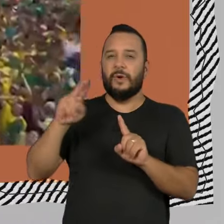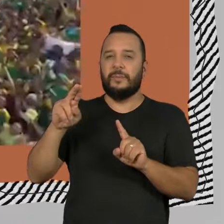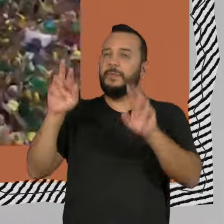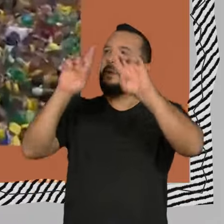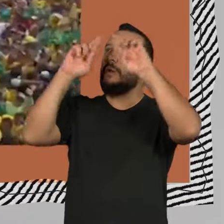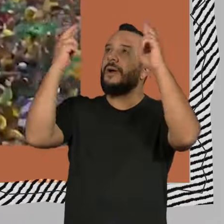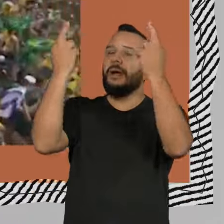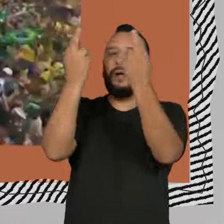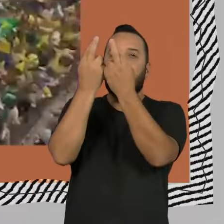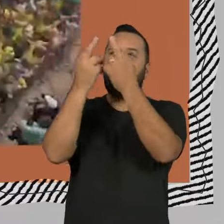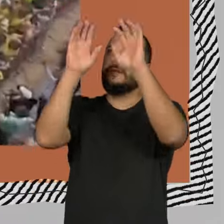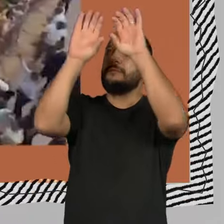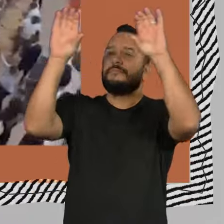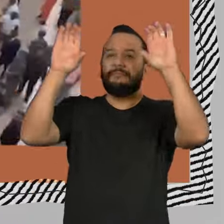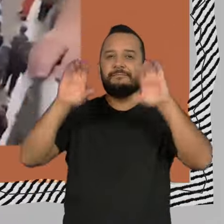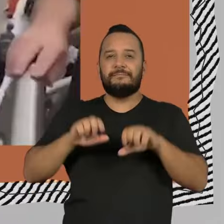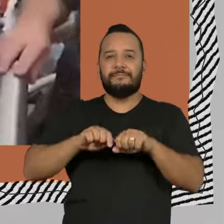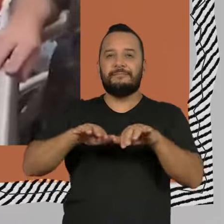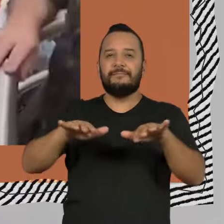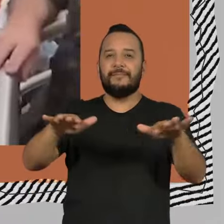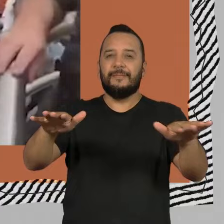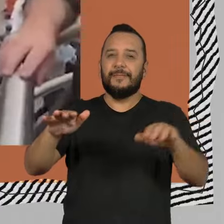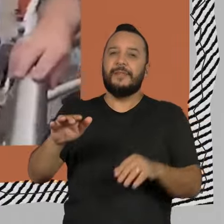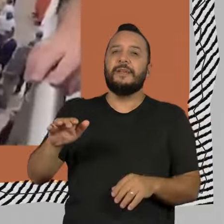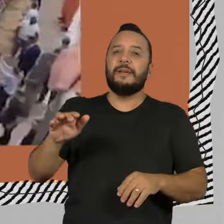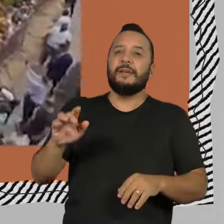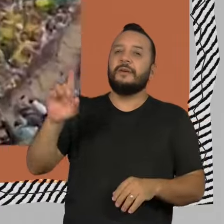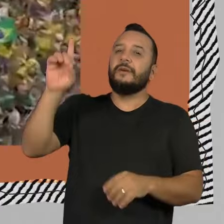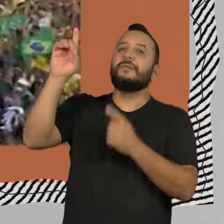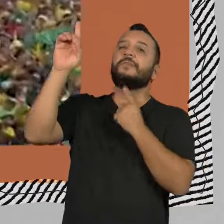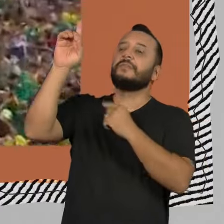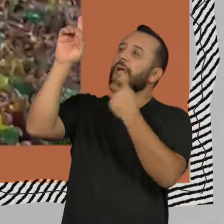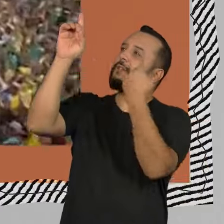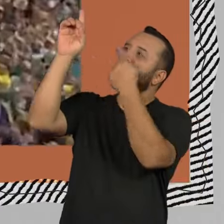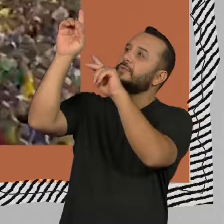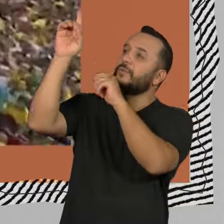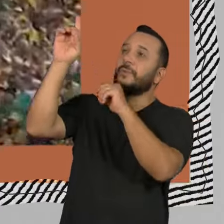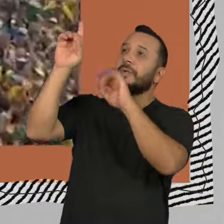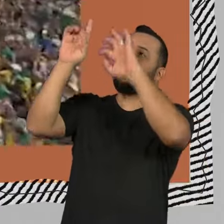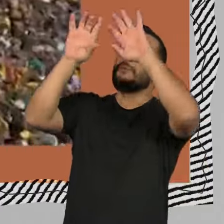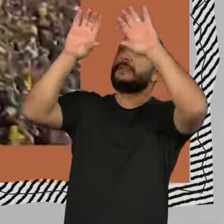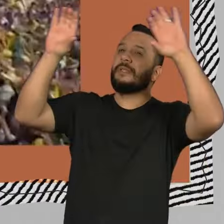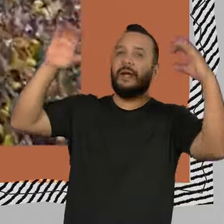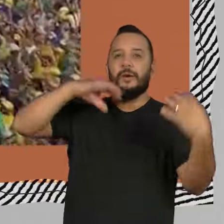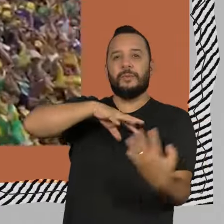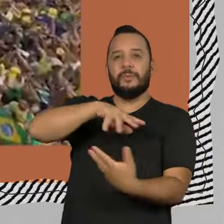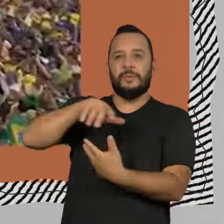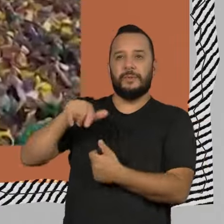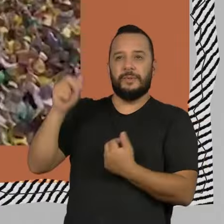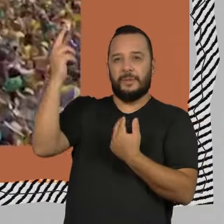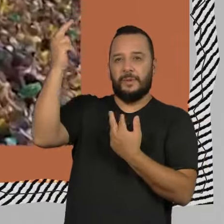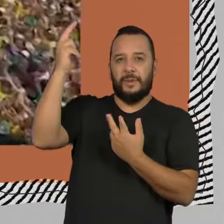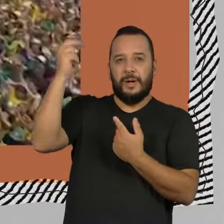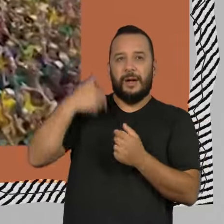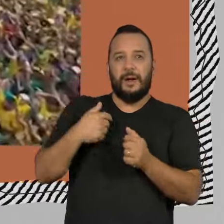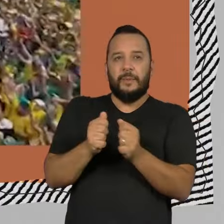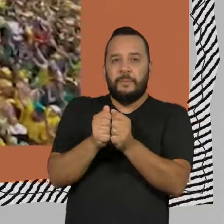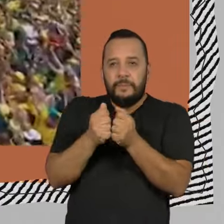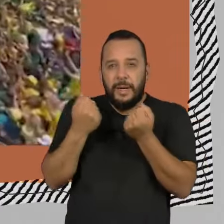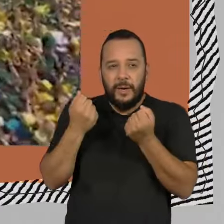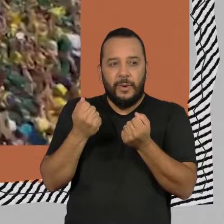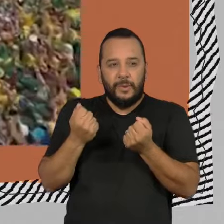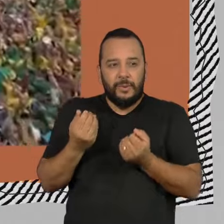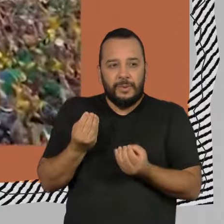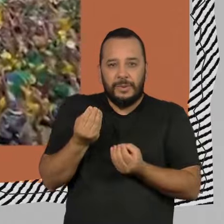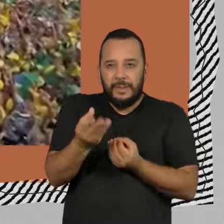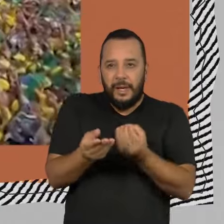nós o vosso reino seja feita a vossa vontade assim na terra como no céu o pão nosso de cada dia